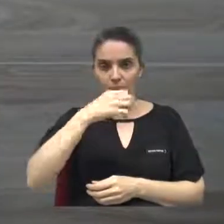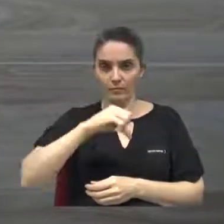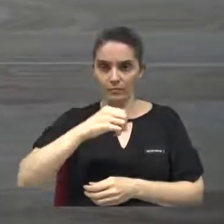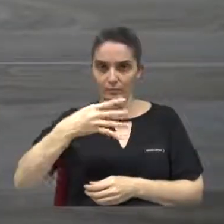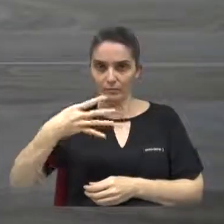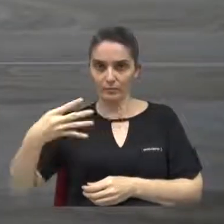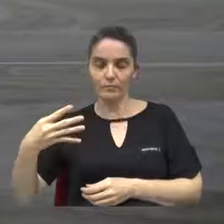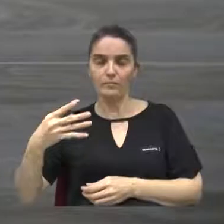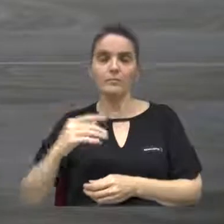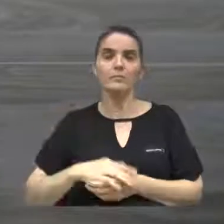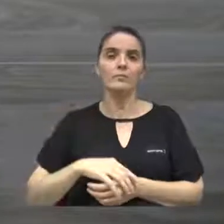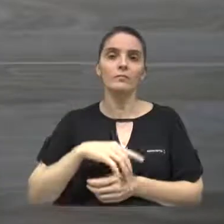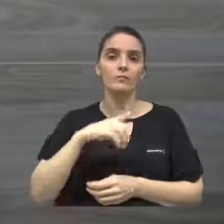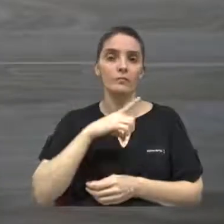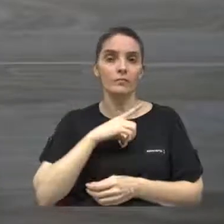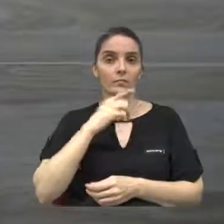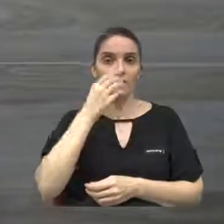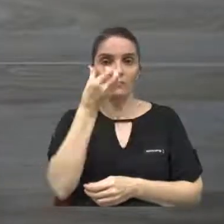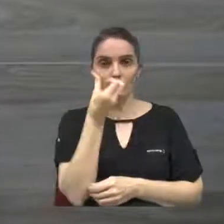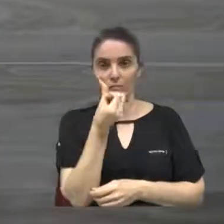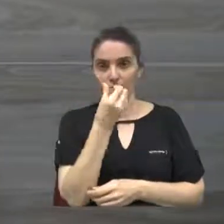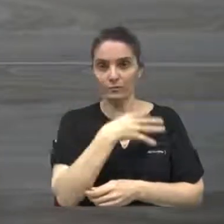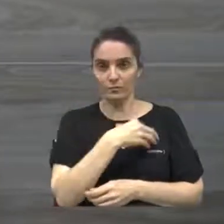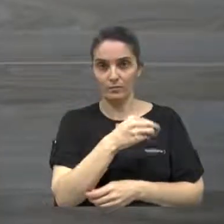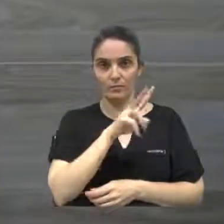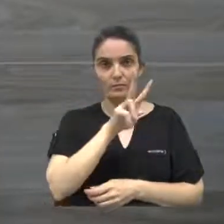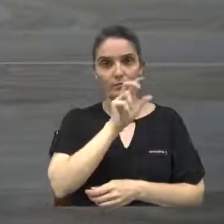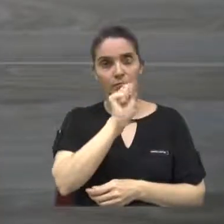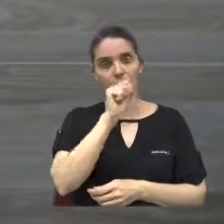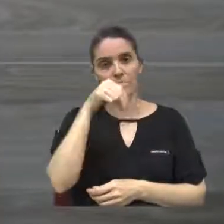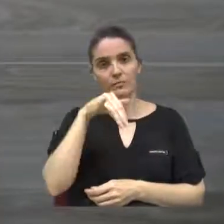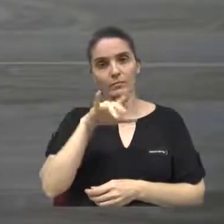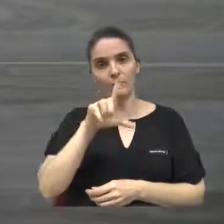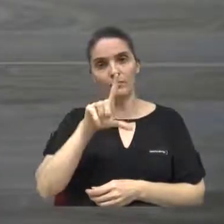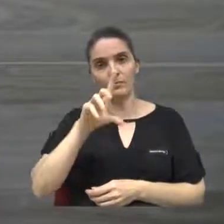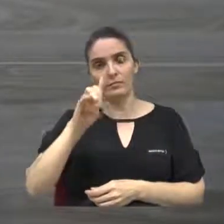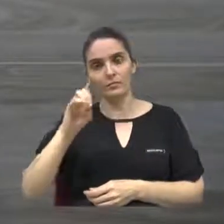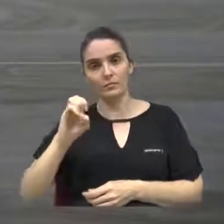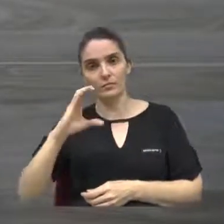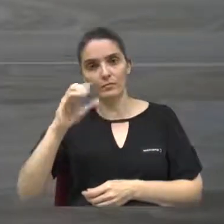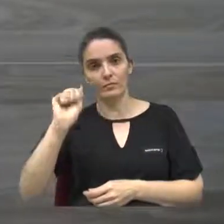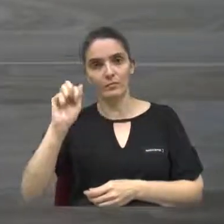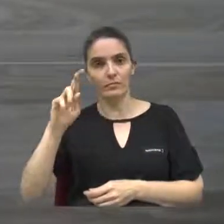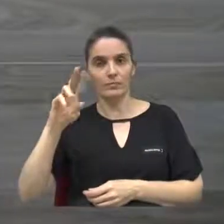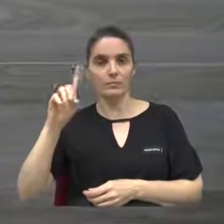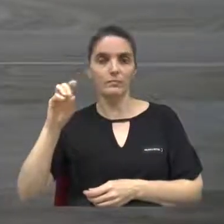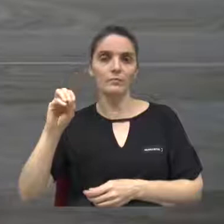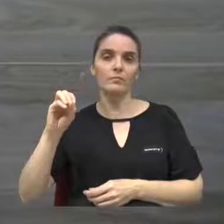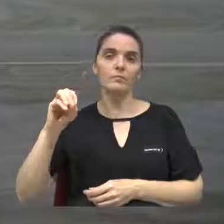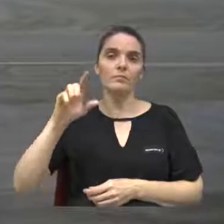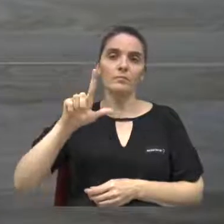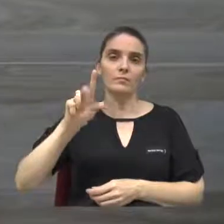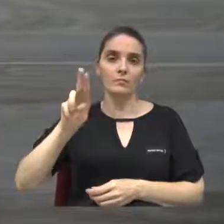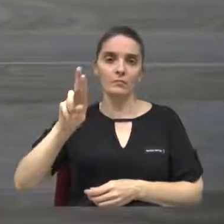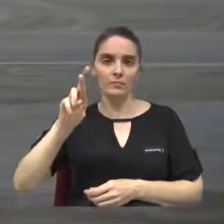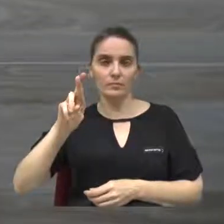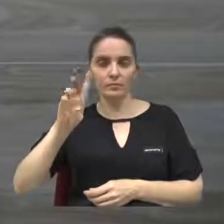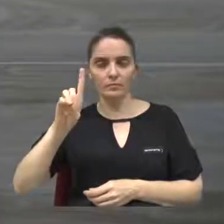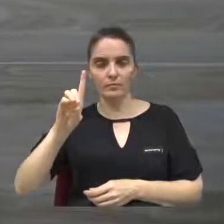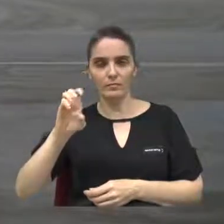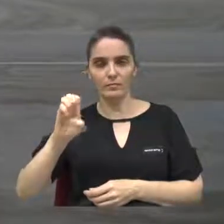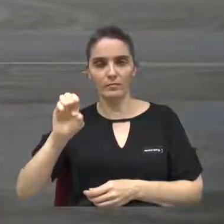1944 e teve 6 filhos: Vanilde, Carlos, Lourdes, Walter, Silvia